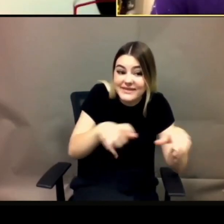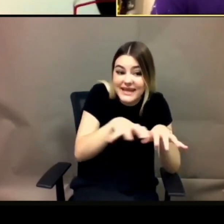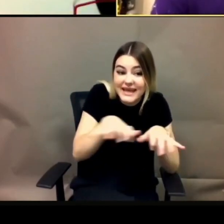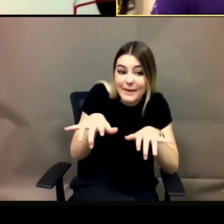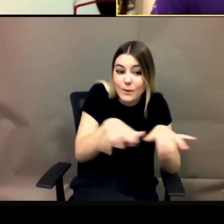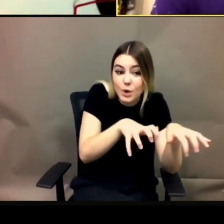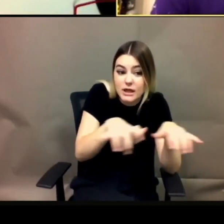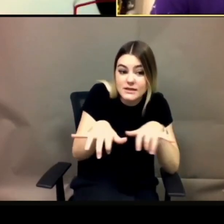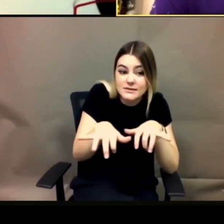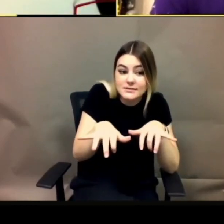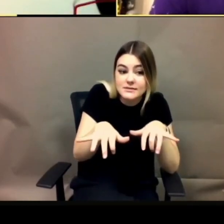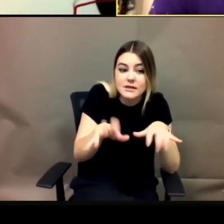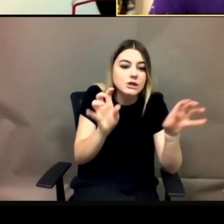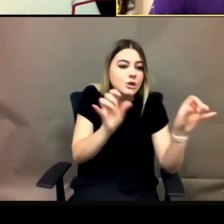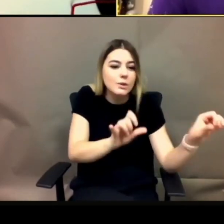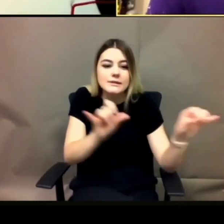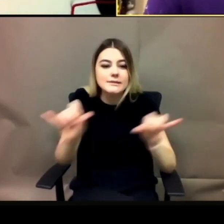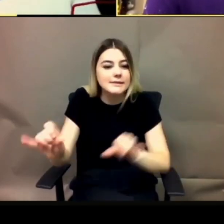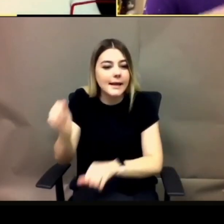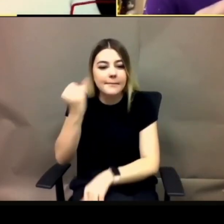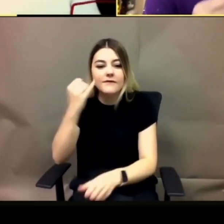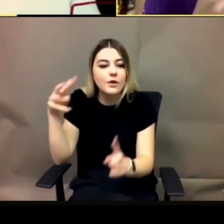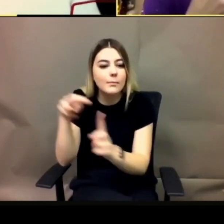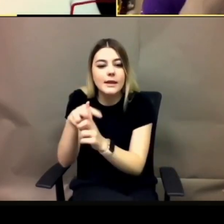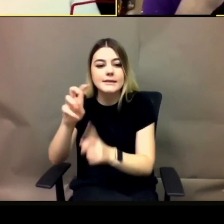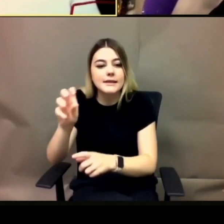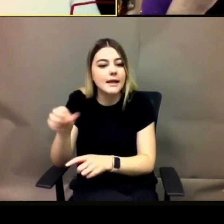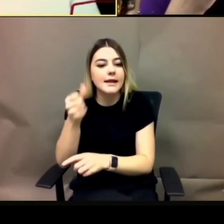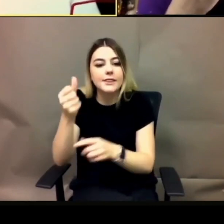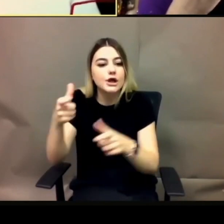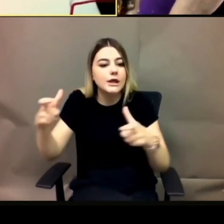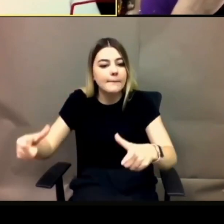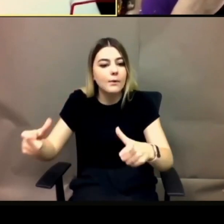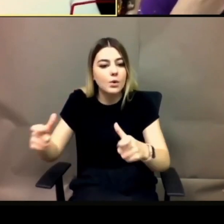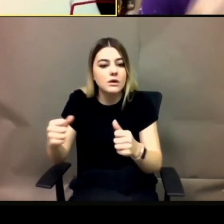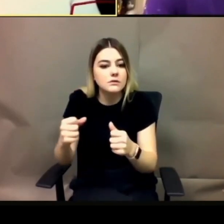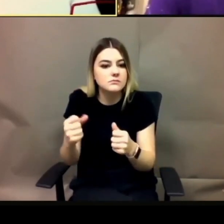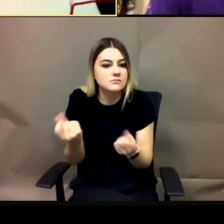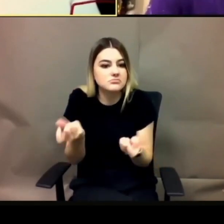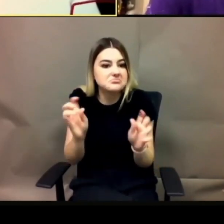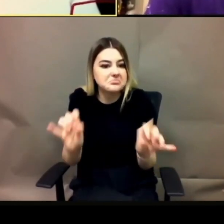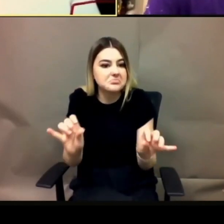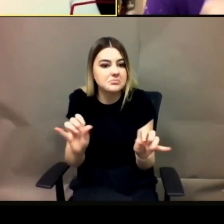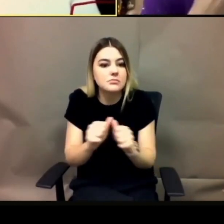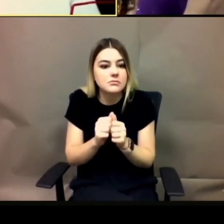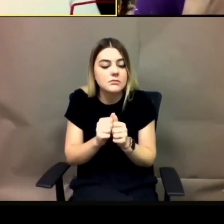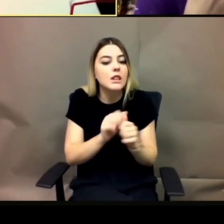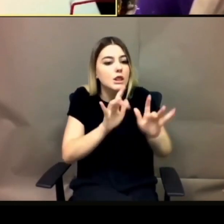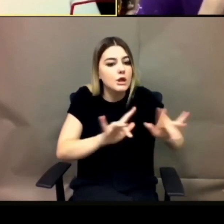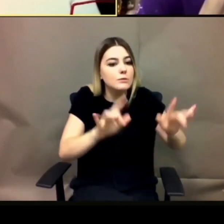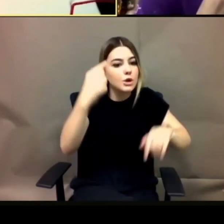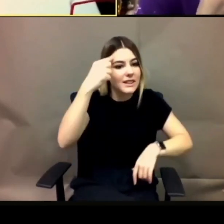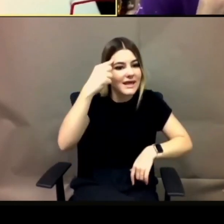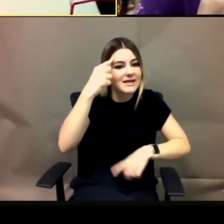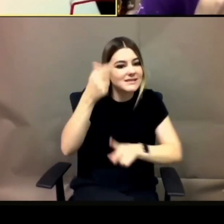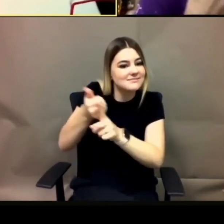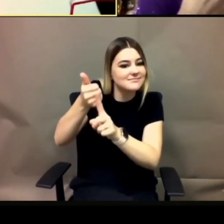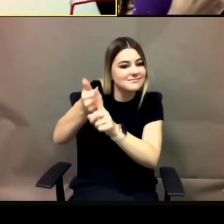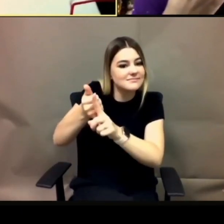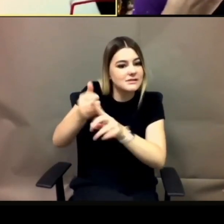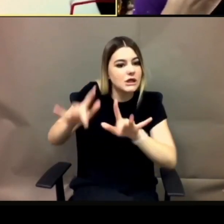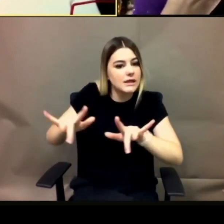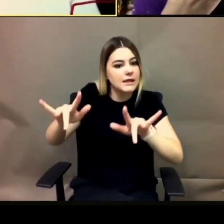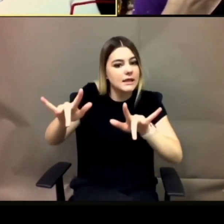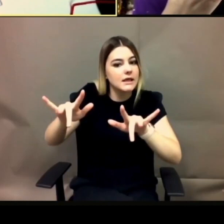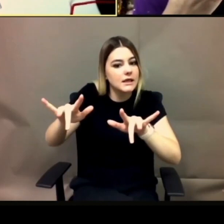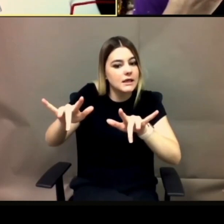É a mesma coisa que se tivesse usar um teclado. Então, quando eu for no Scratch e clicar